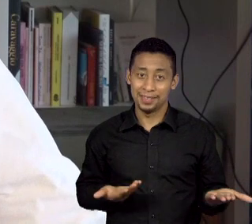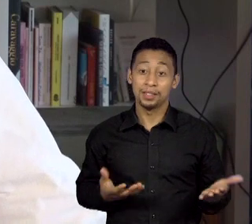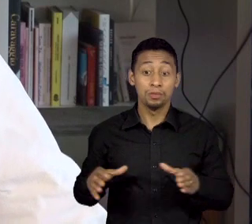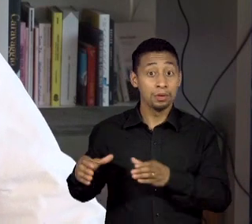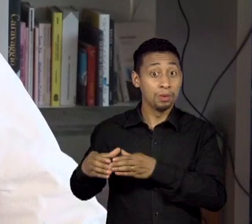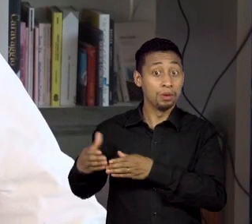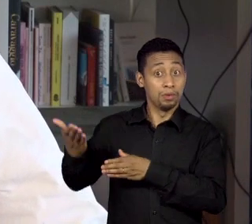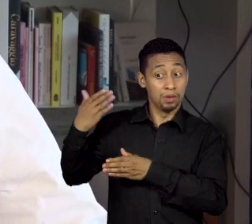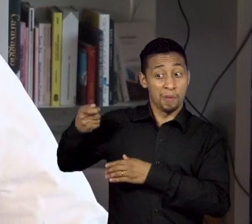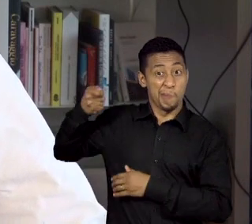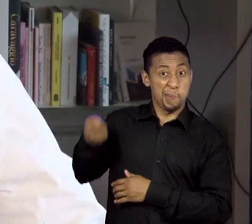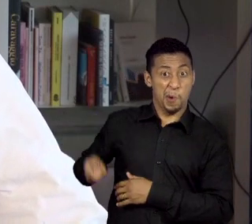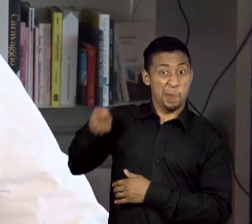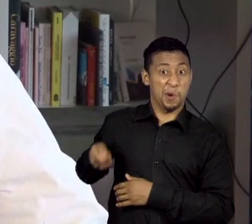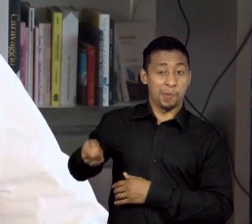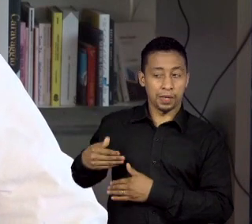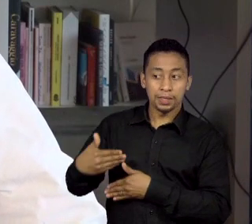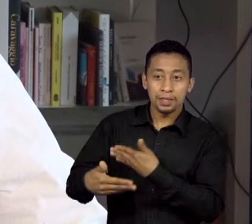né?